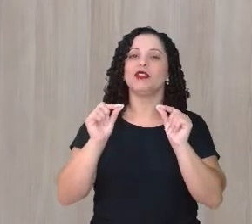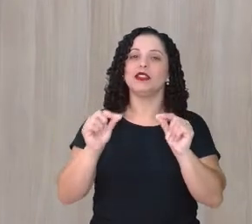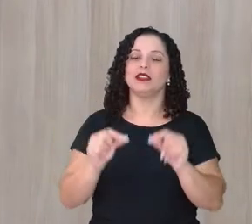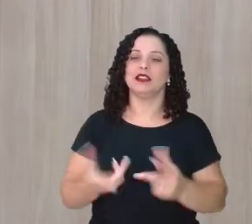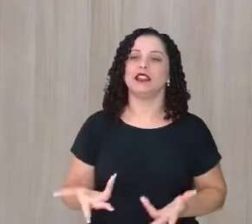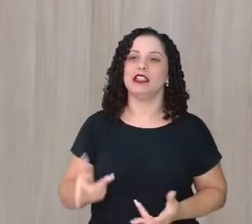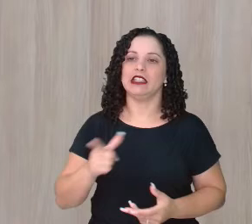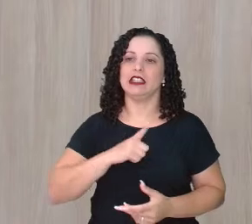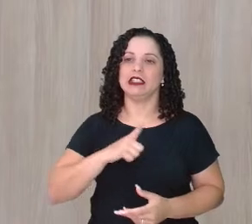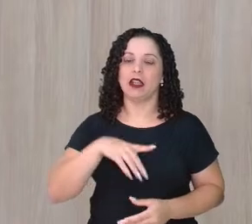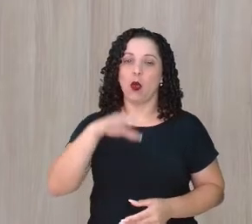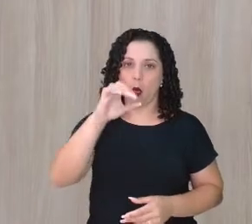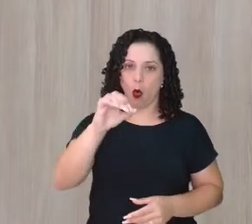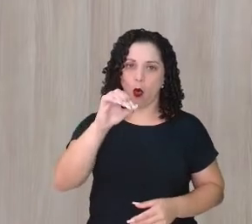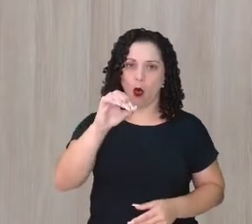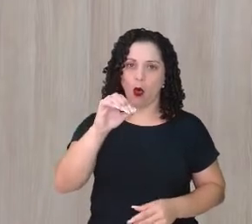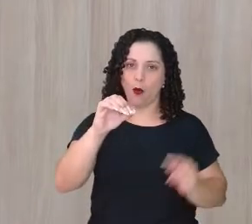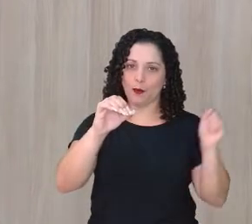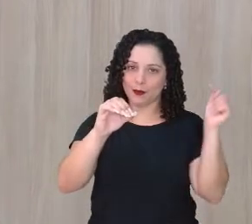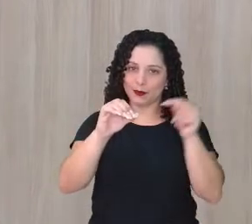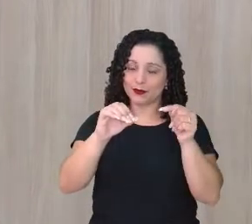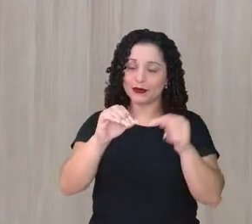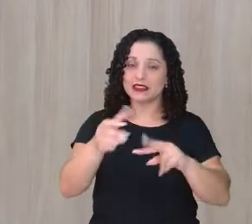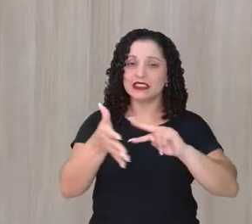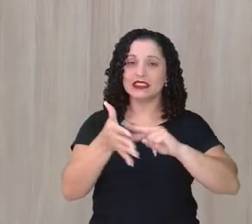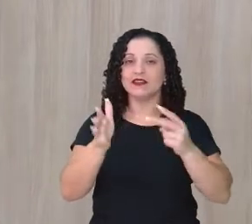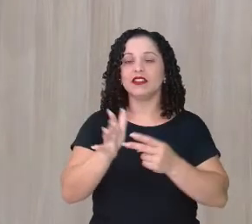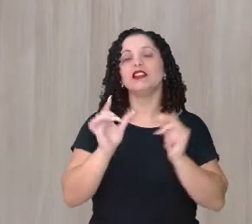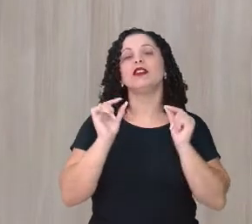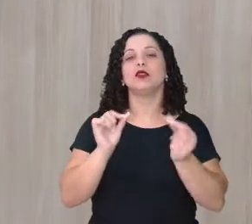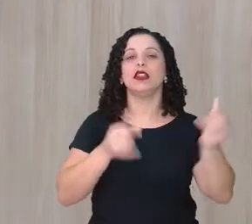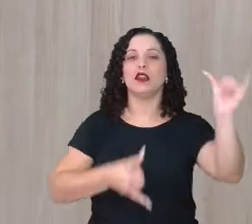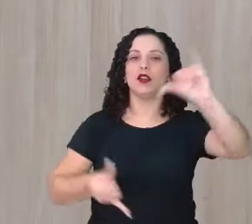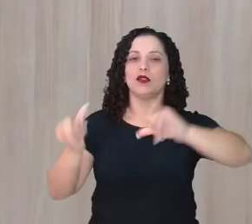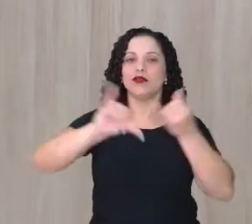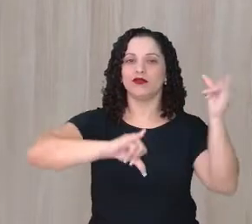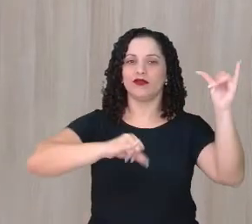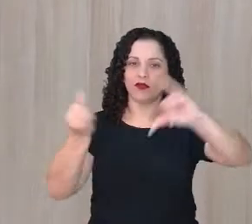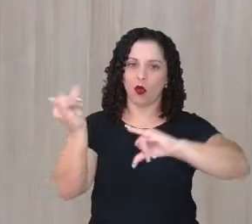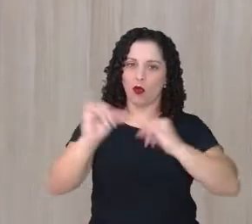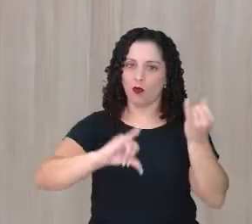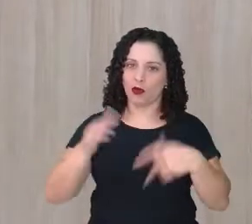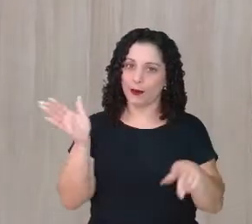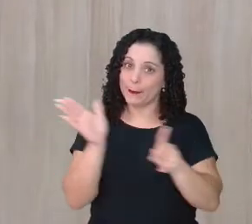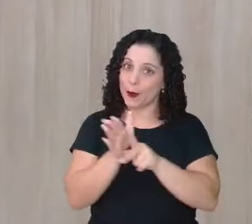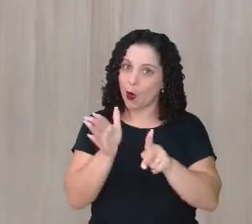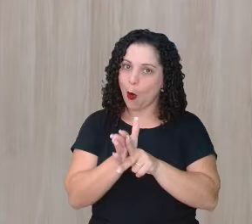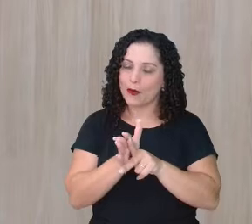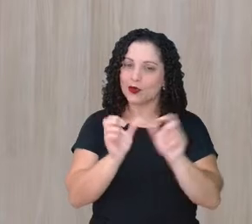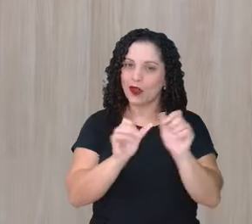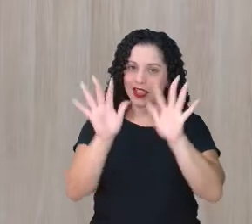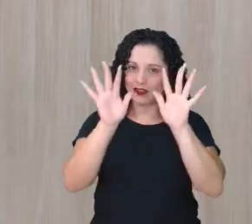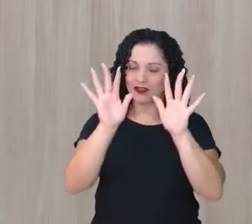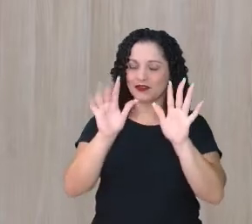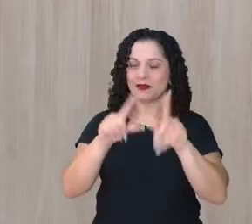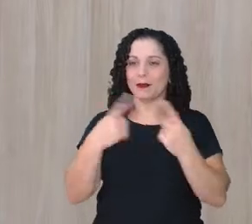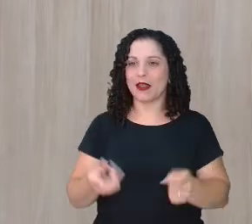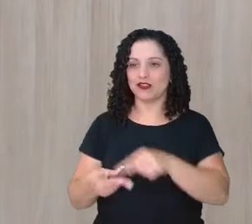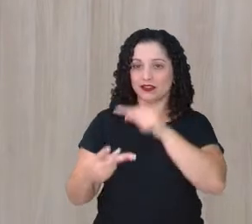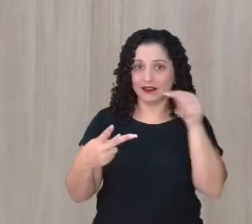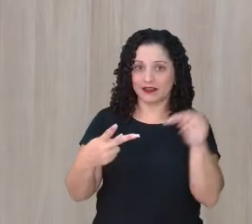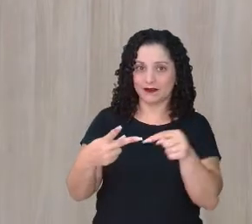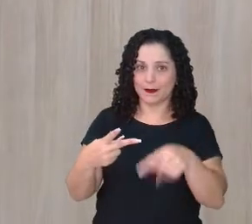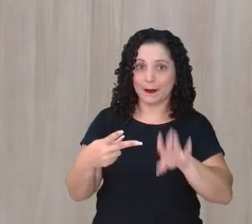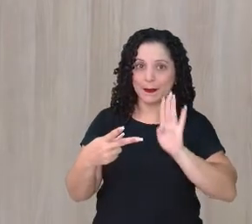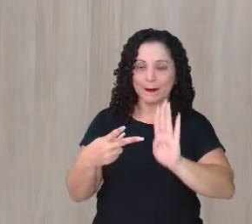O de oxigênio, é a questão da fórmula química do gás oxigênio. E H2O é